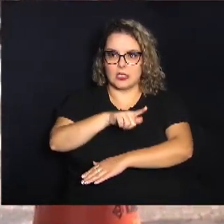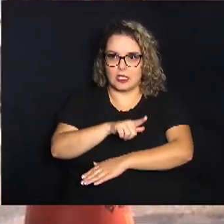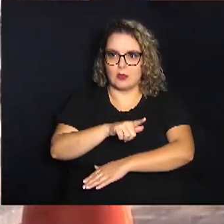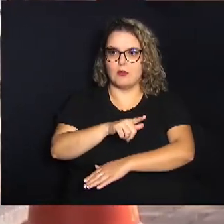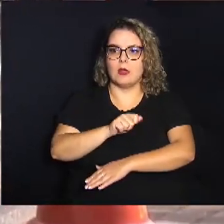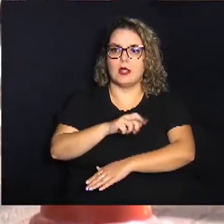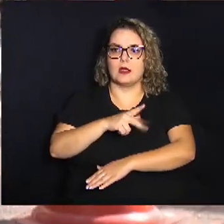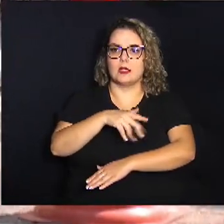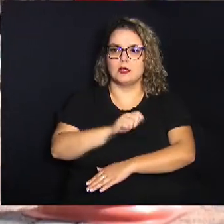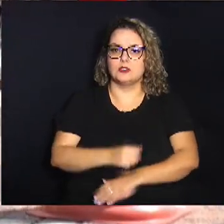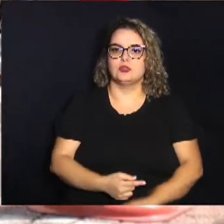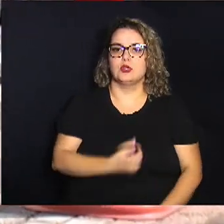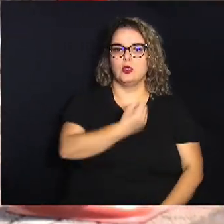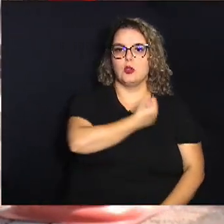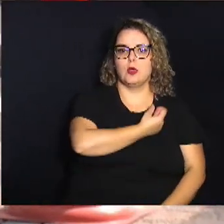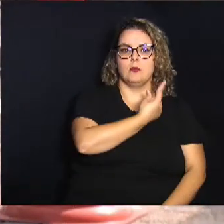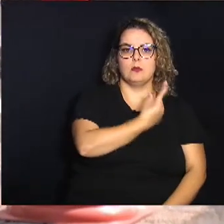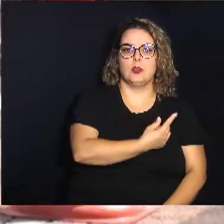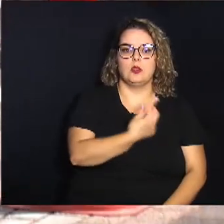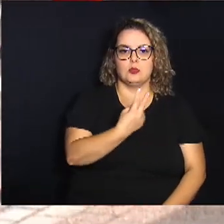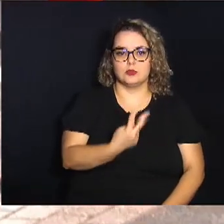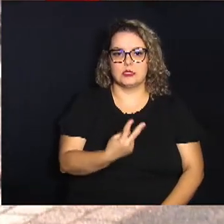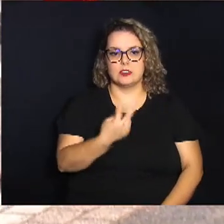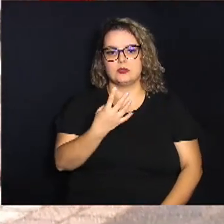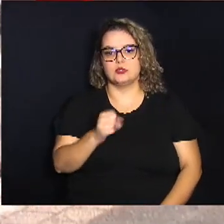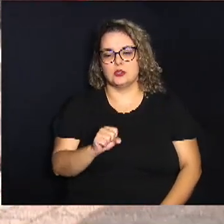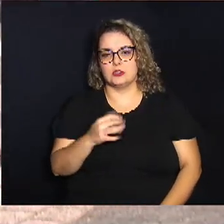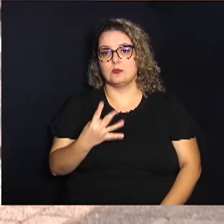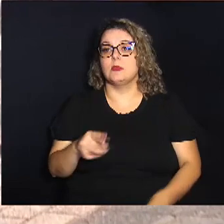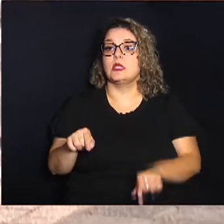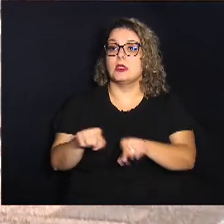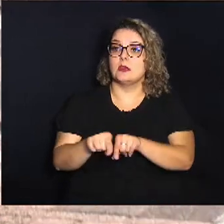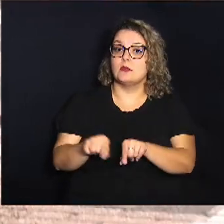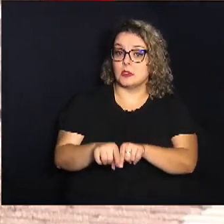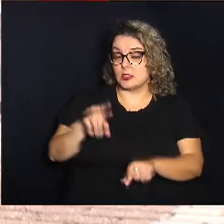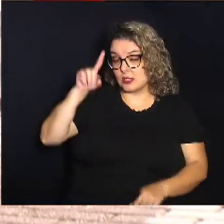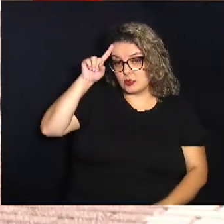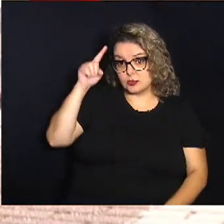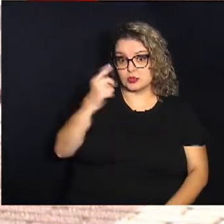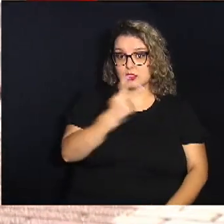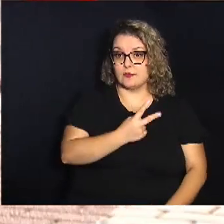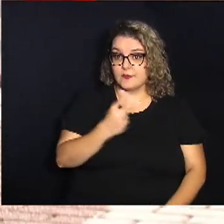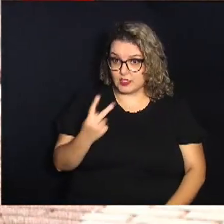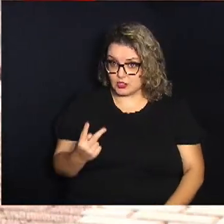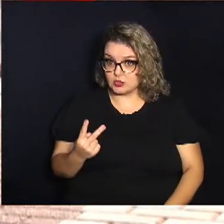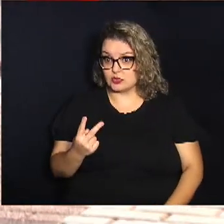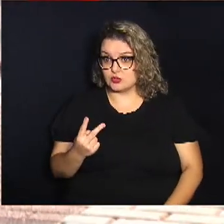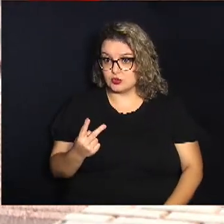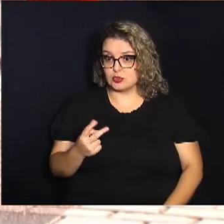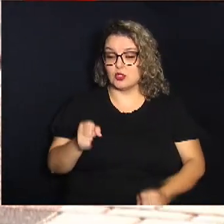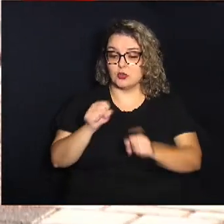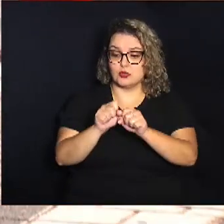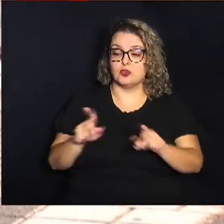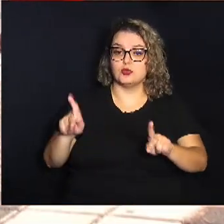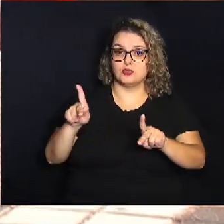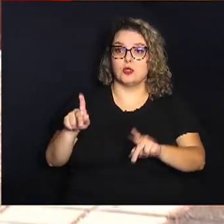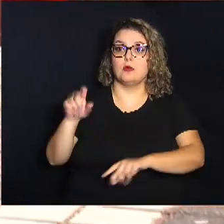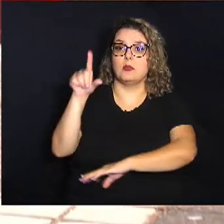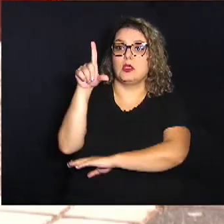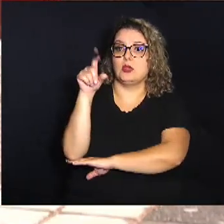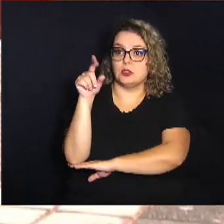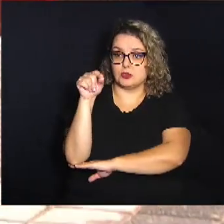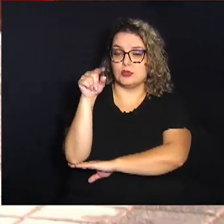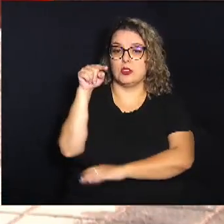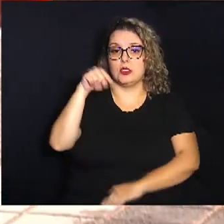mil duzentos e oitenta e quatro e também nós teremos no dia vinte e dois no Shopping D. Pedro que é aqui na